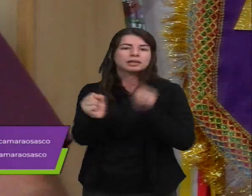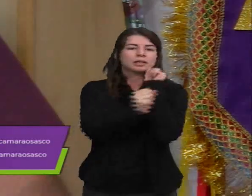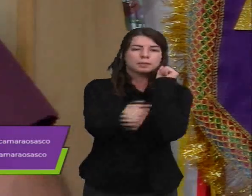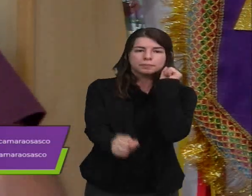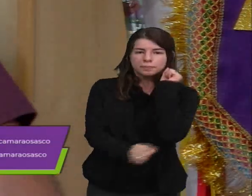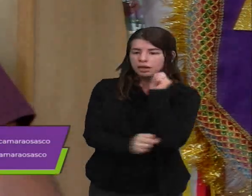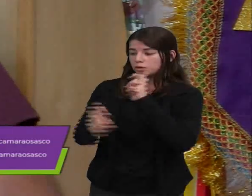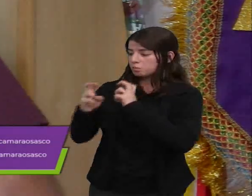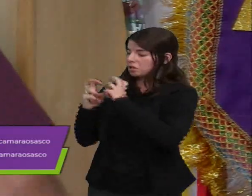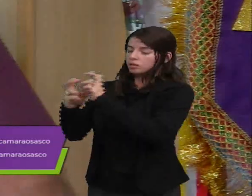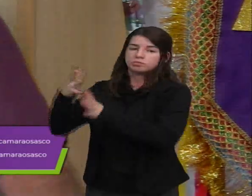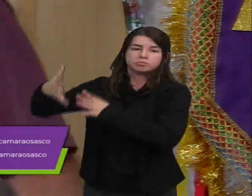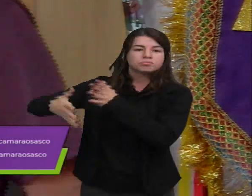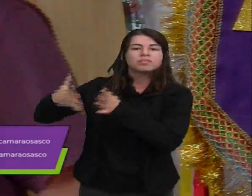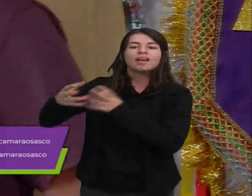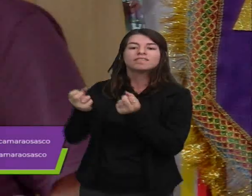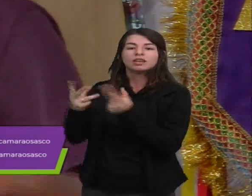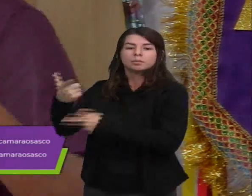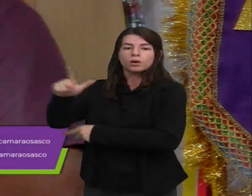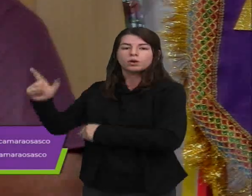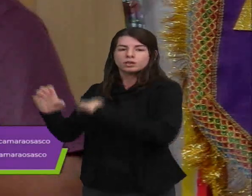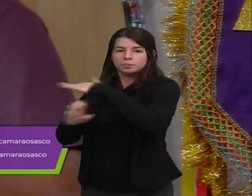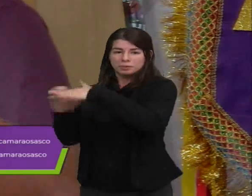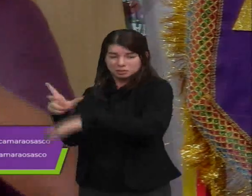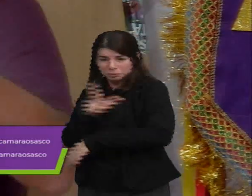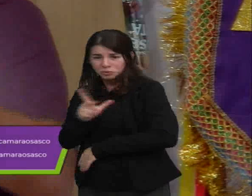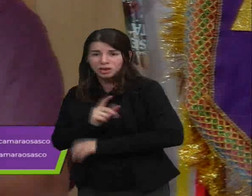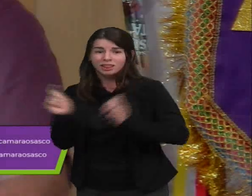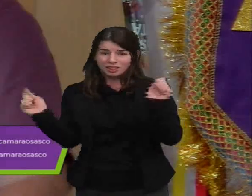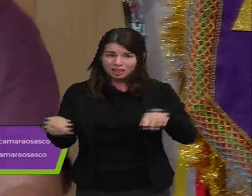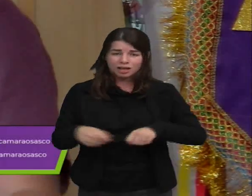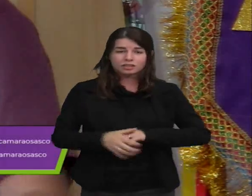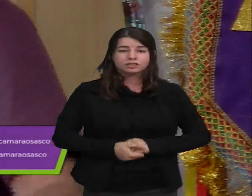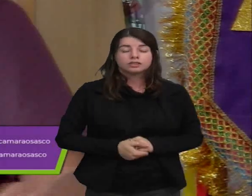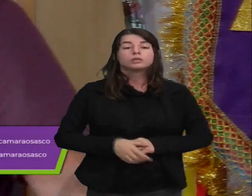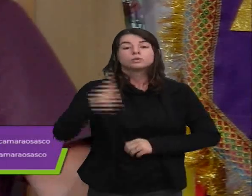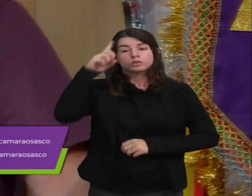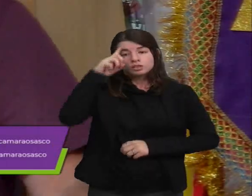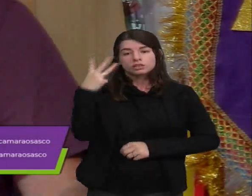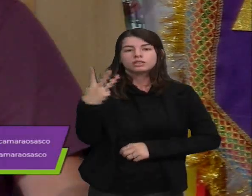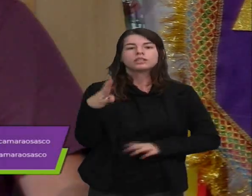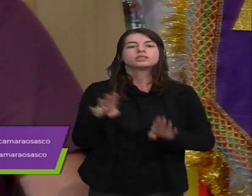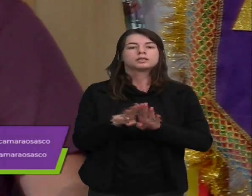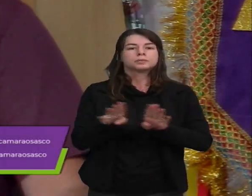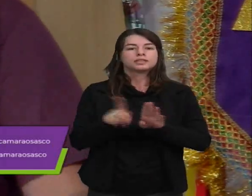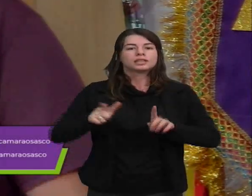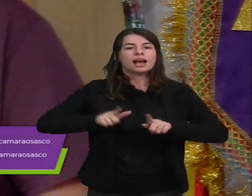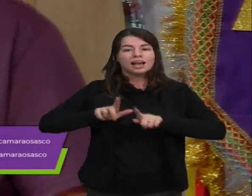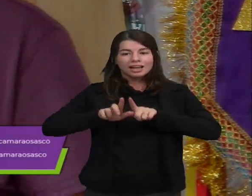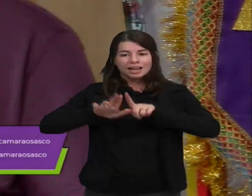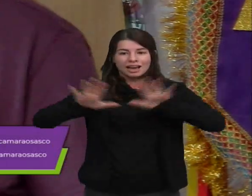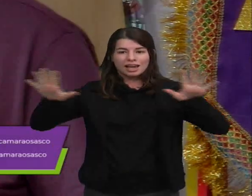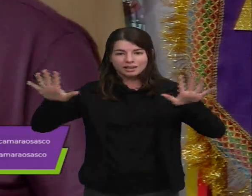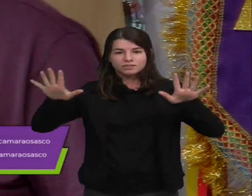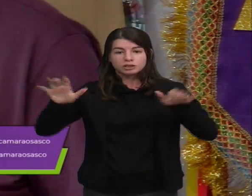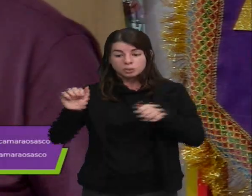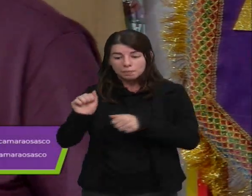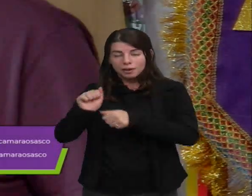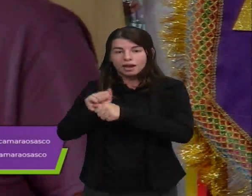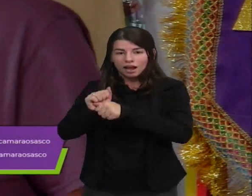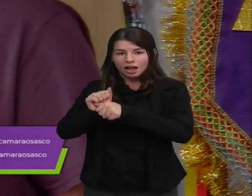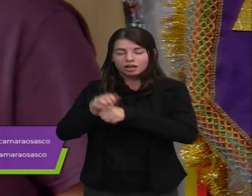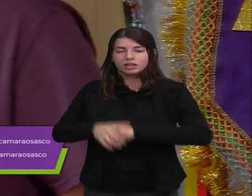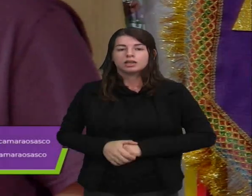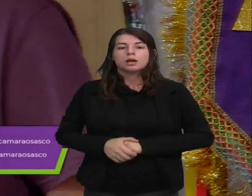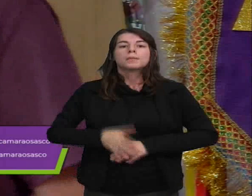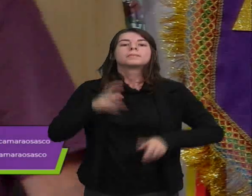CPTM mas também no geral e no dia 3 a gente vai fazer uma greve unificada metrô CPTM